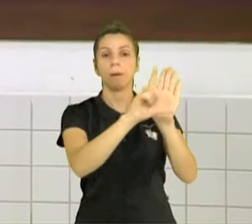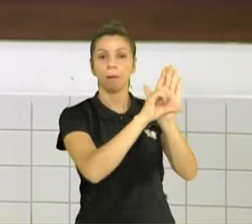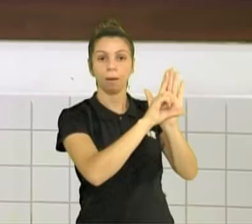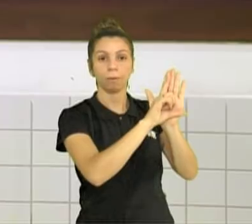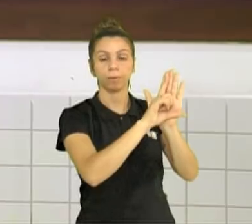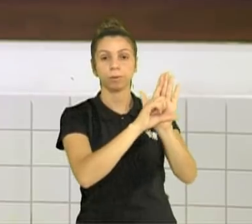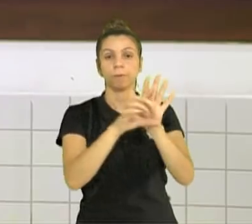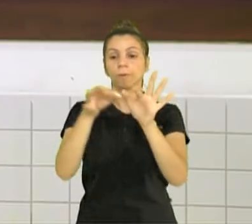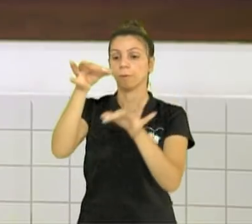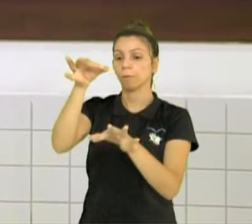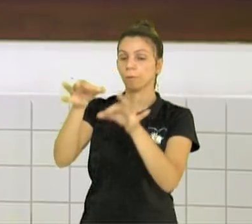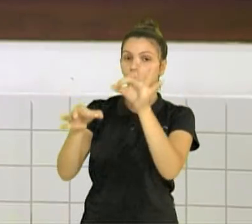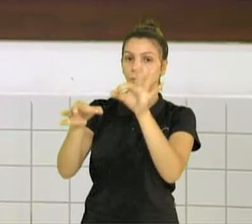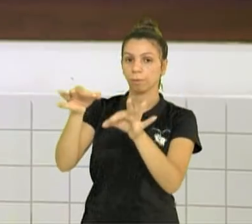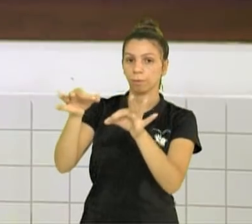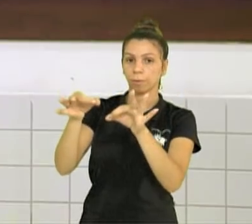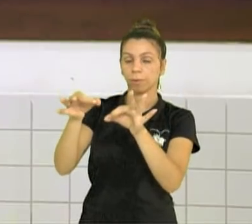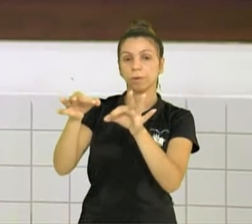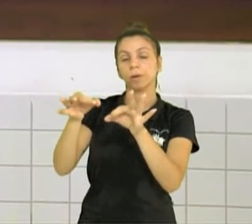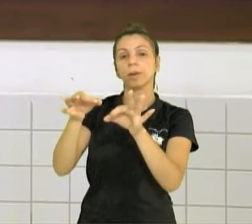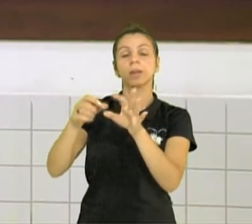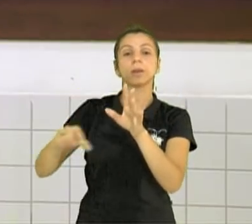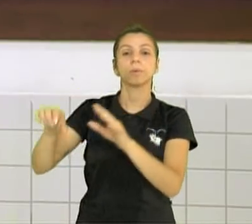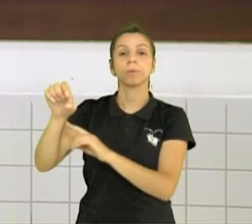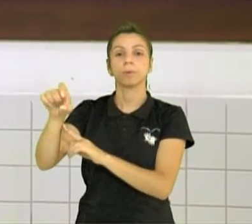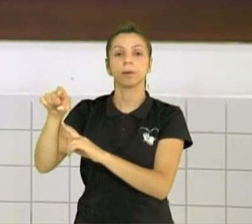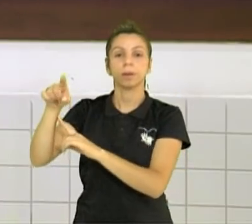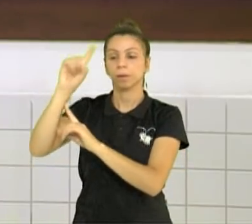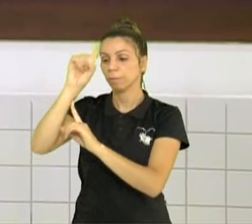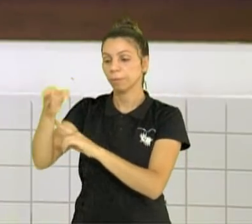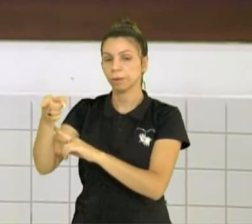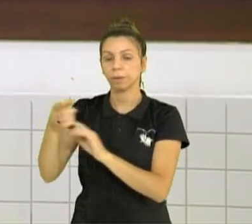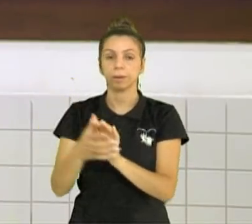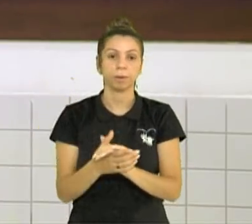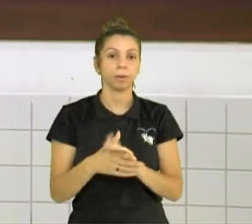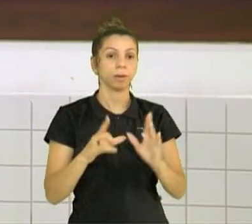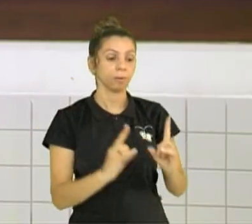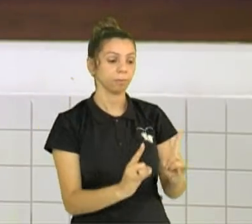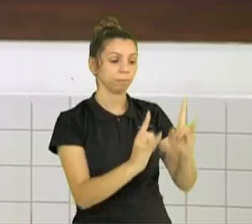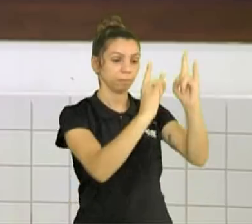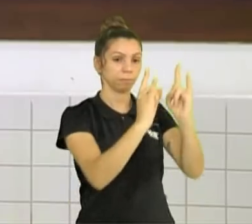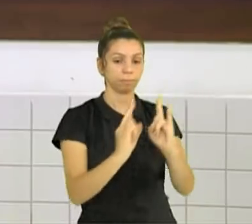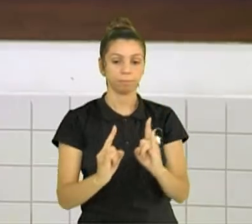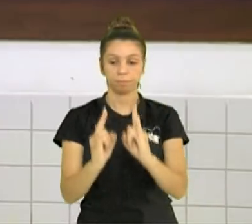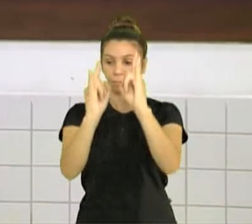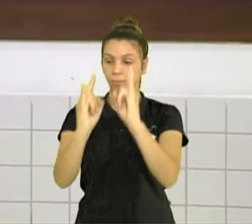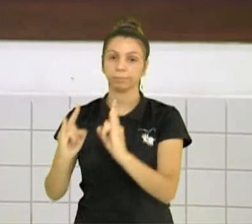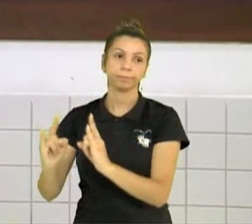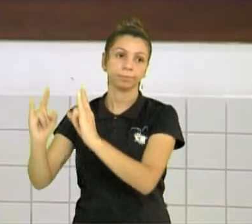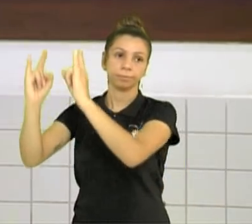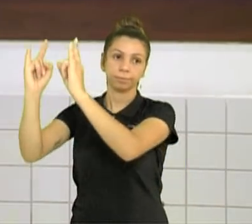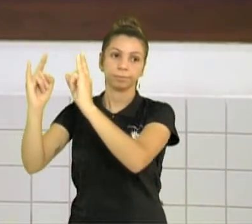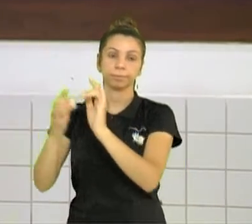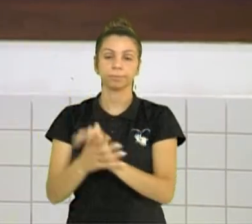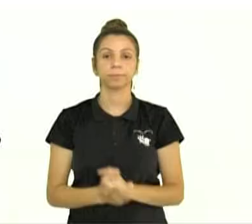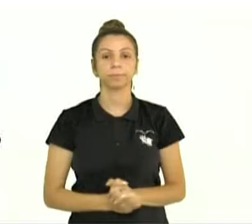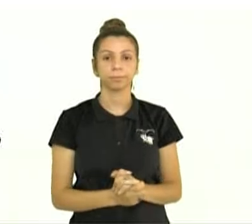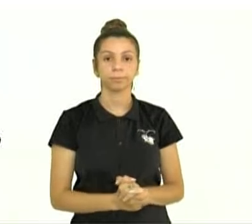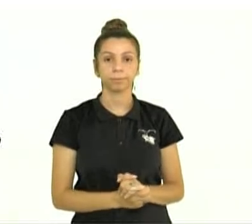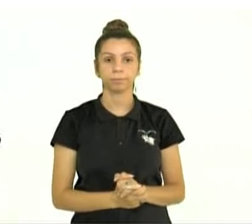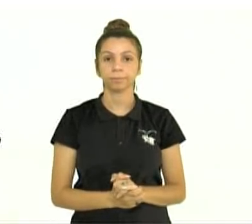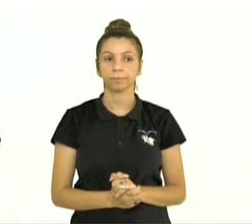o executivo e o judiciário. Os três prédios que representam essas três esferas estão